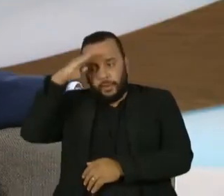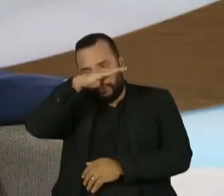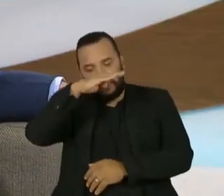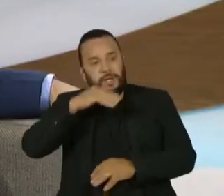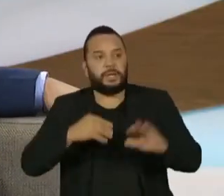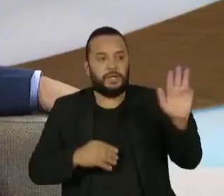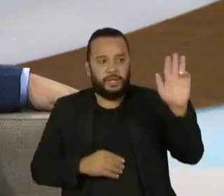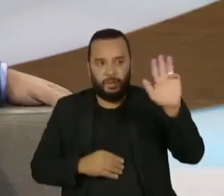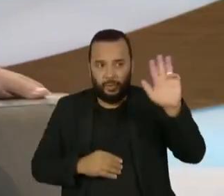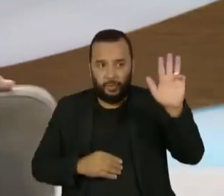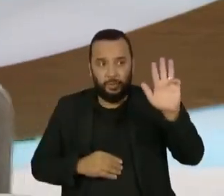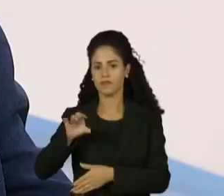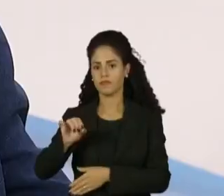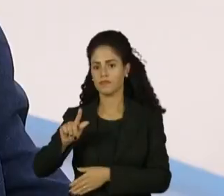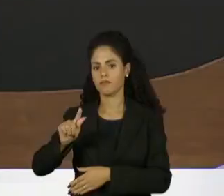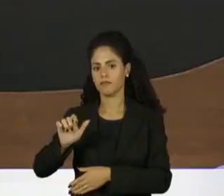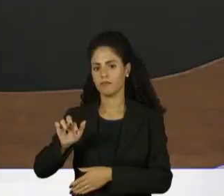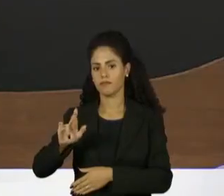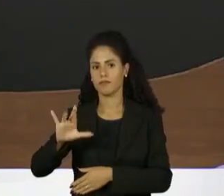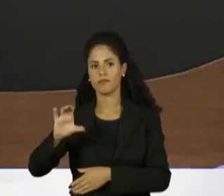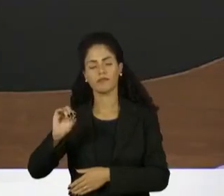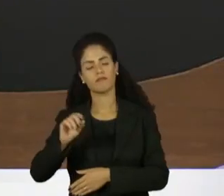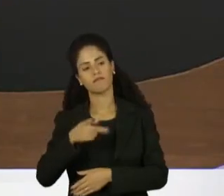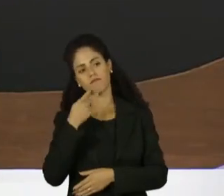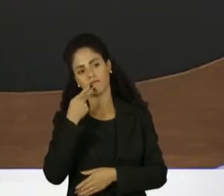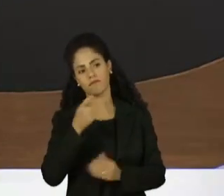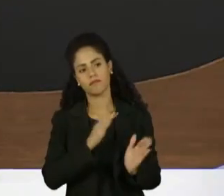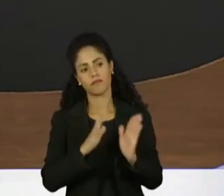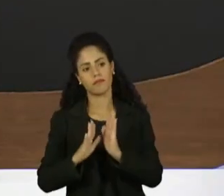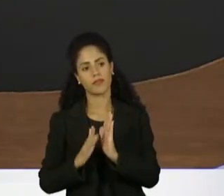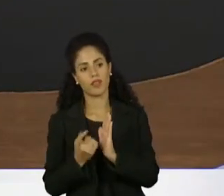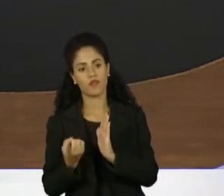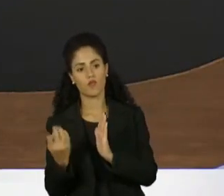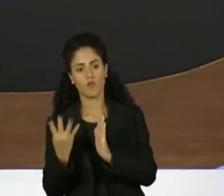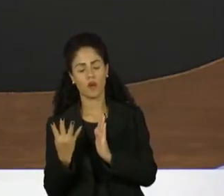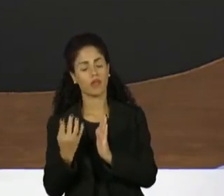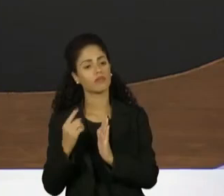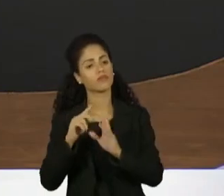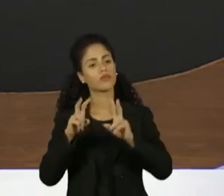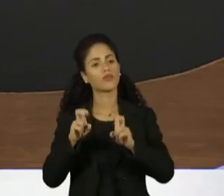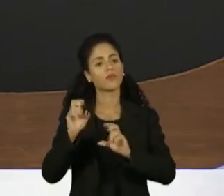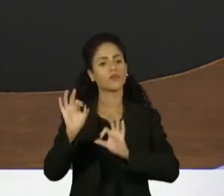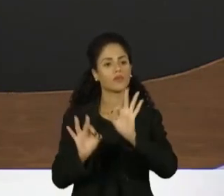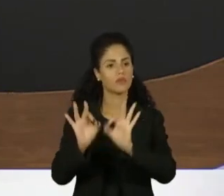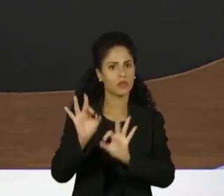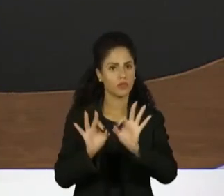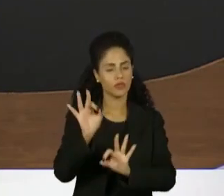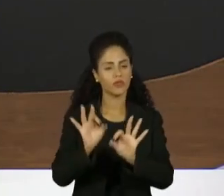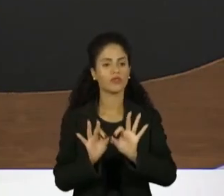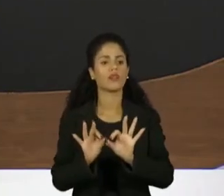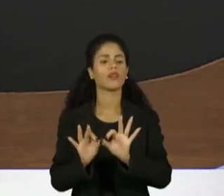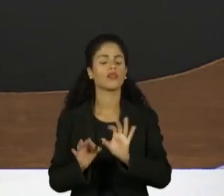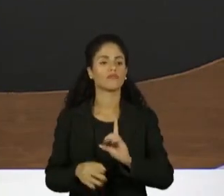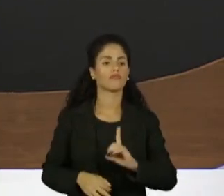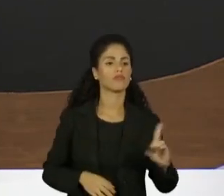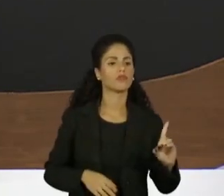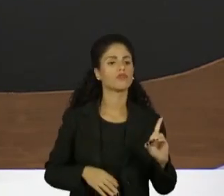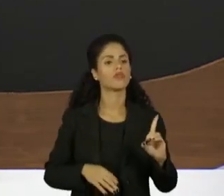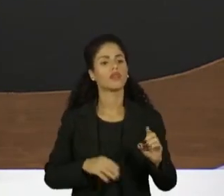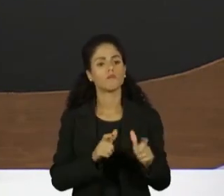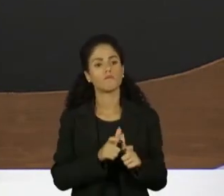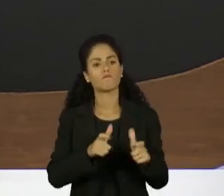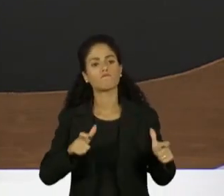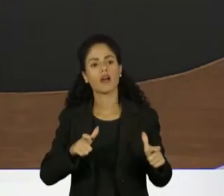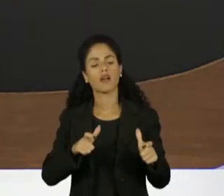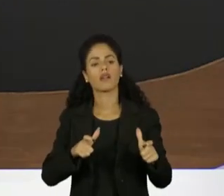E o que vai ter dificuldade é Lula. Senador, o senhor falou no bloco anterior sobre o projeto da direita de fazer maioria